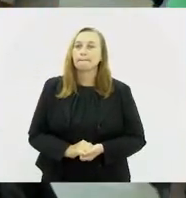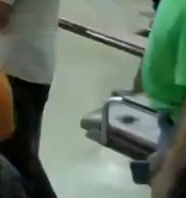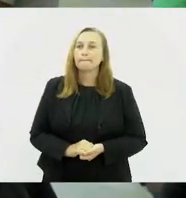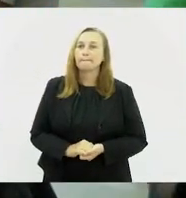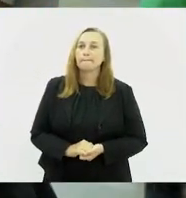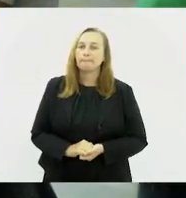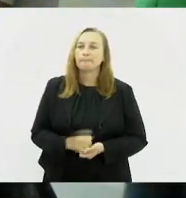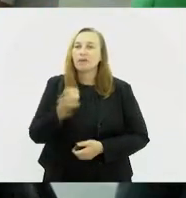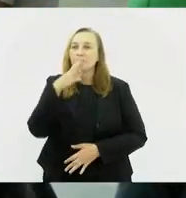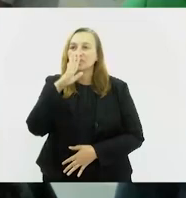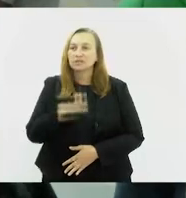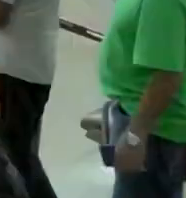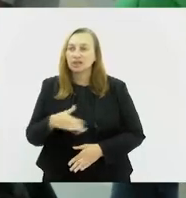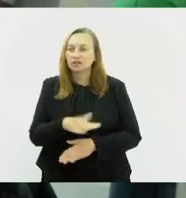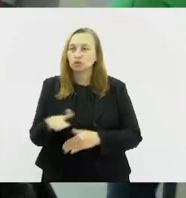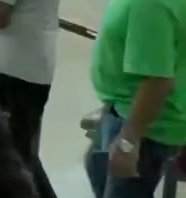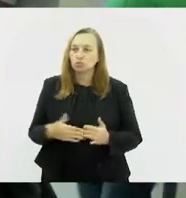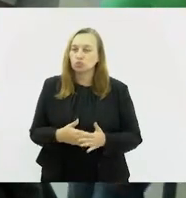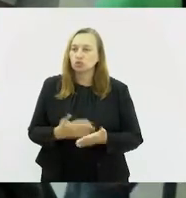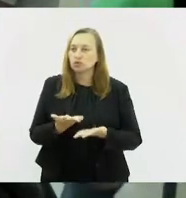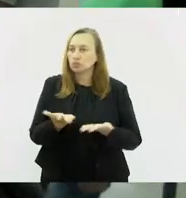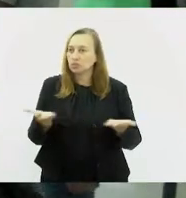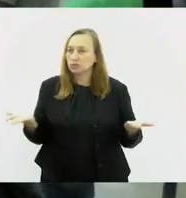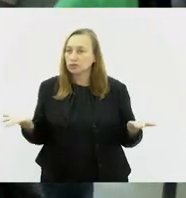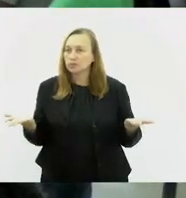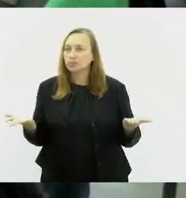Boa tarde a todos e todas.